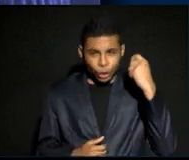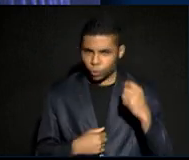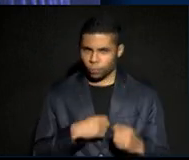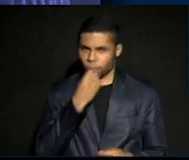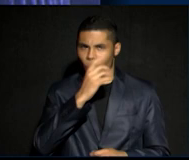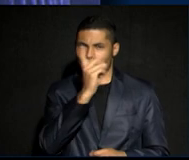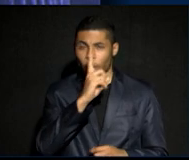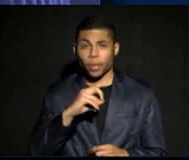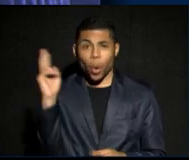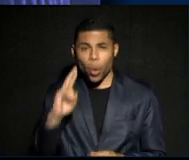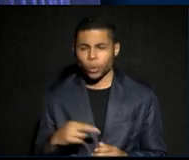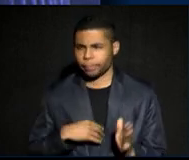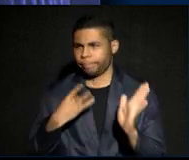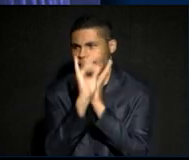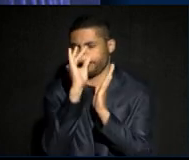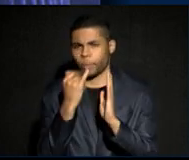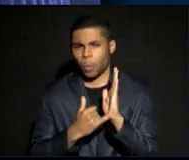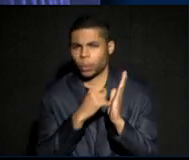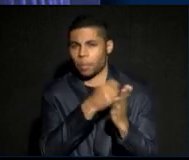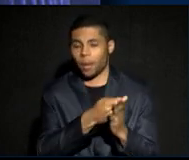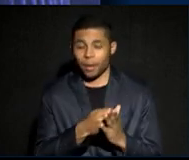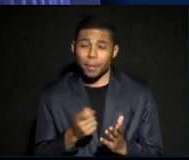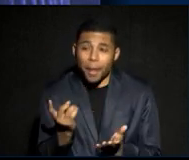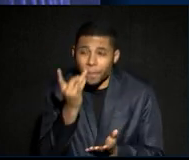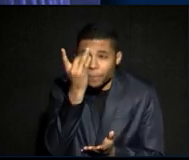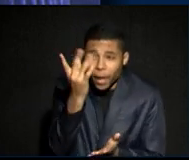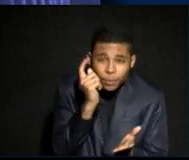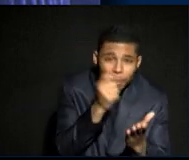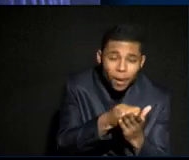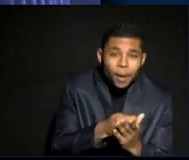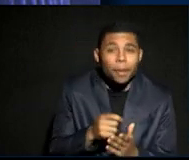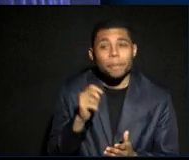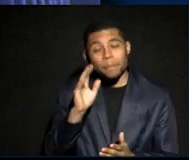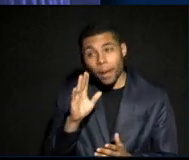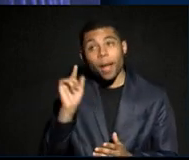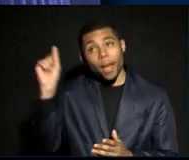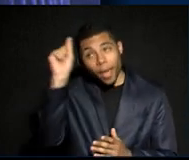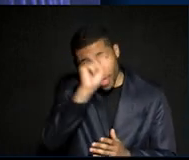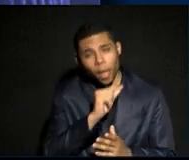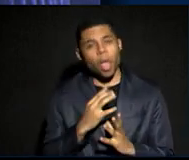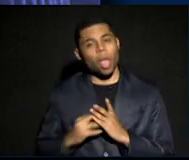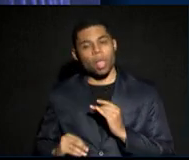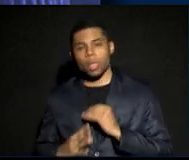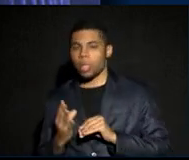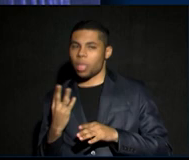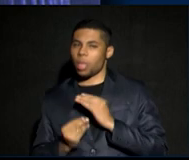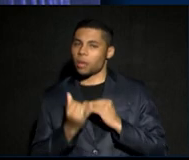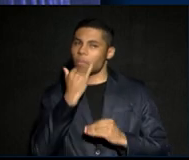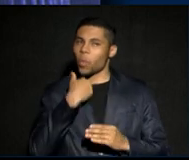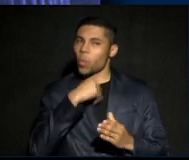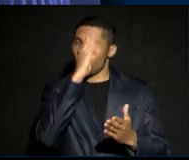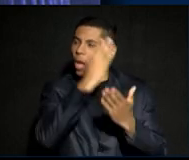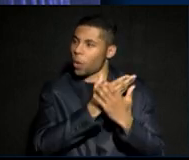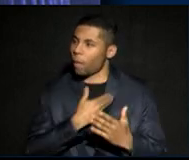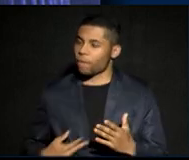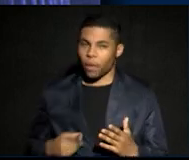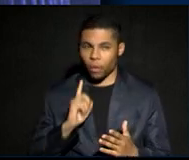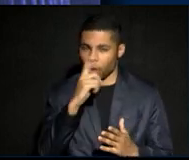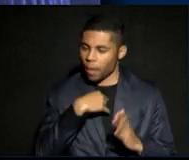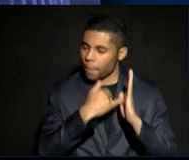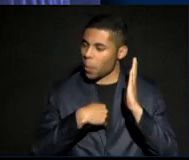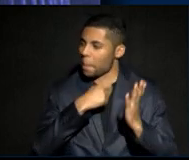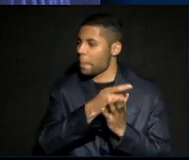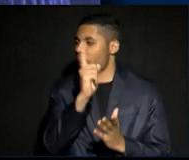gosta de pagar imposto foi bom Por mais que seja fácil pagar tem um bom tentar escapar porque não acreditam no governo não